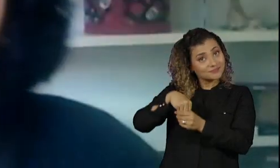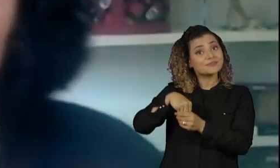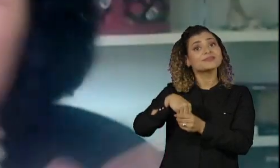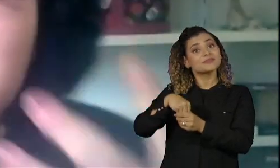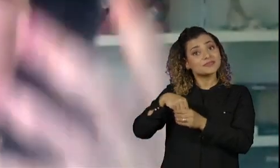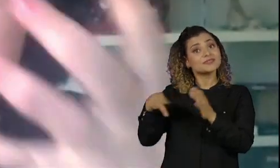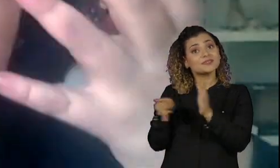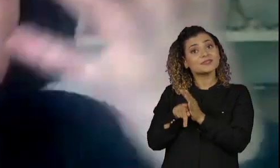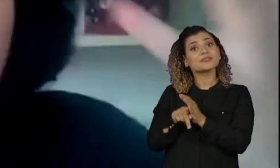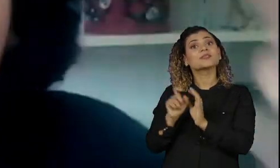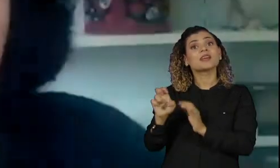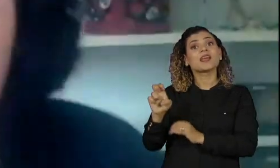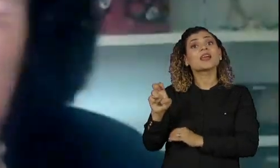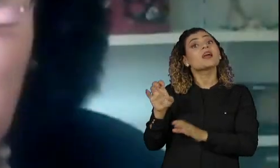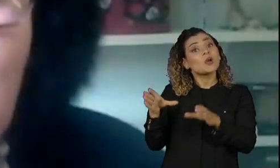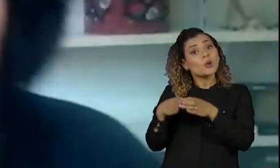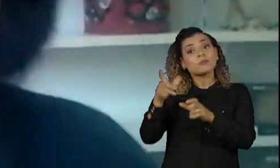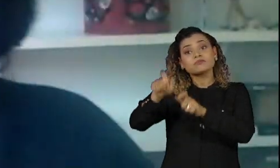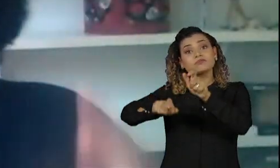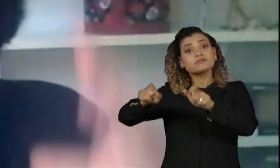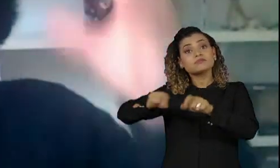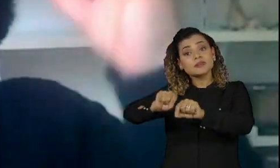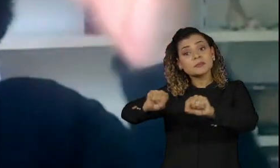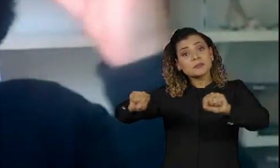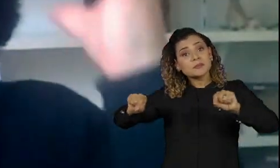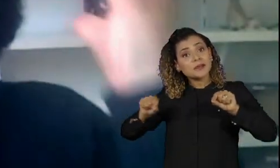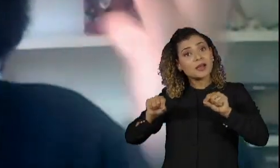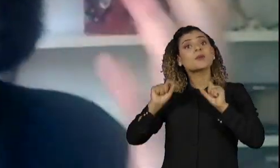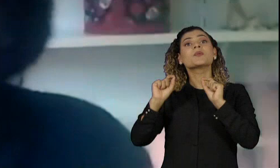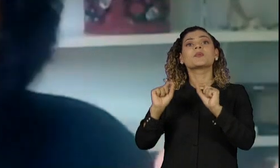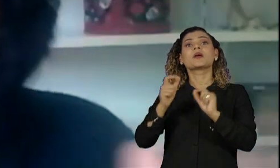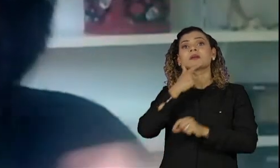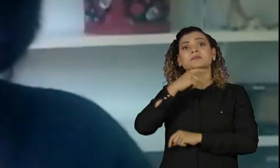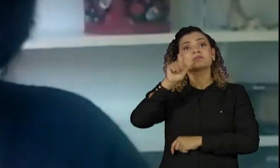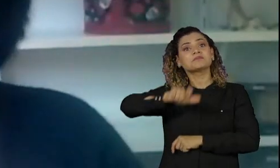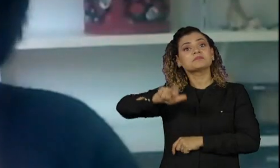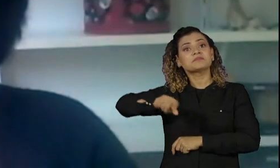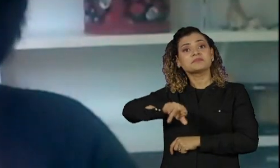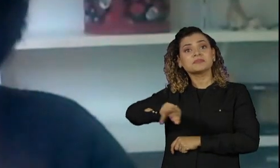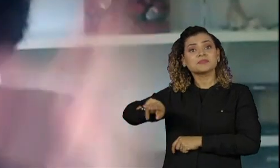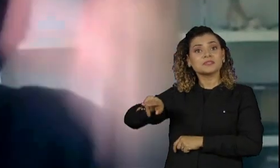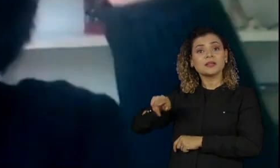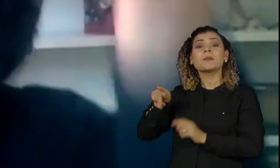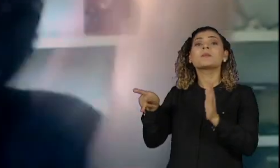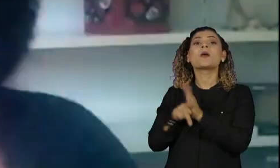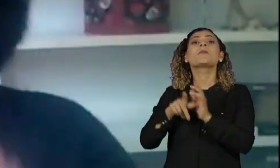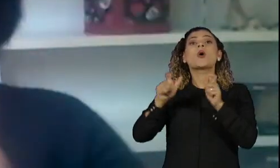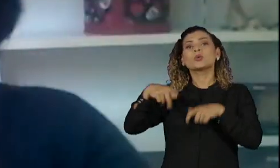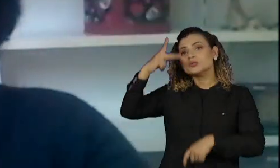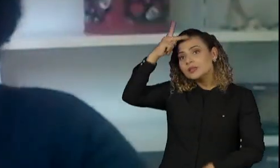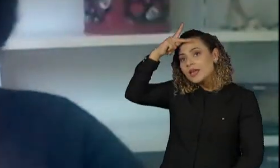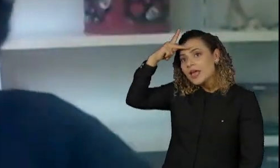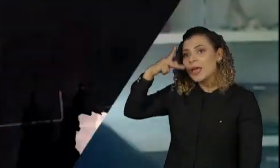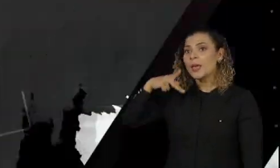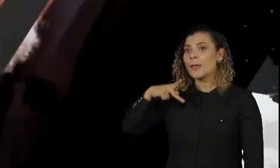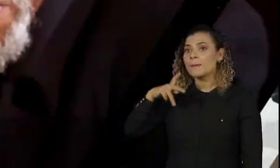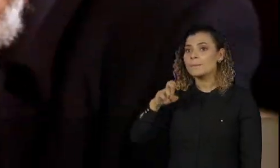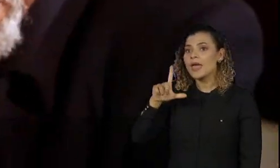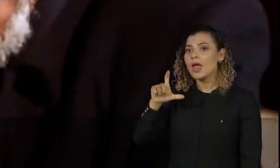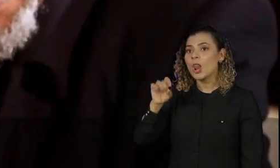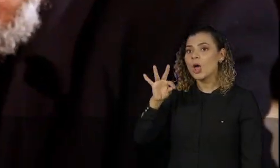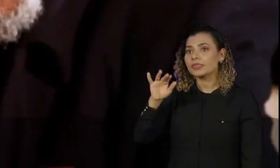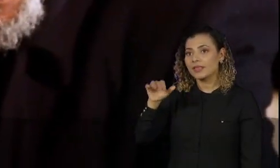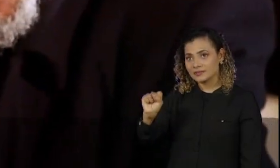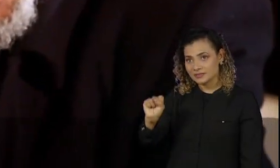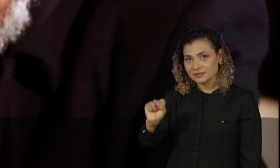construída por esses meninos, esses rapazes de Pelotas que tocavam o sopapo. Bom, o início da